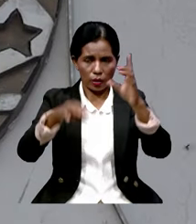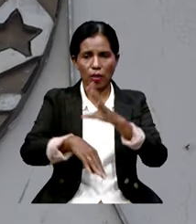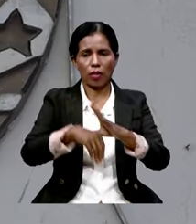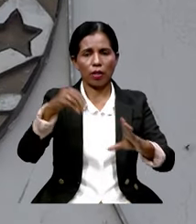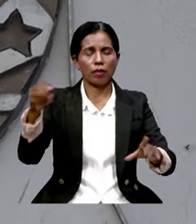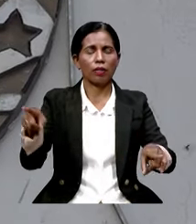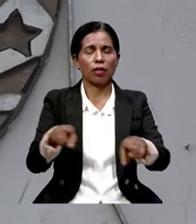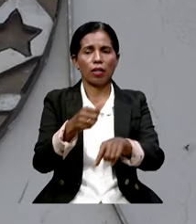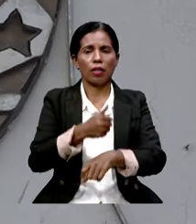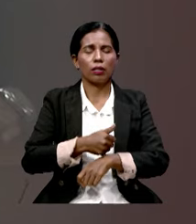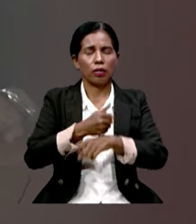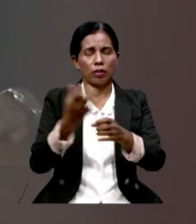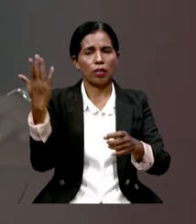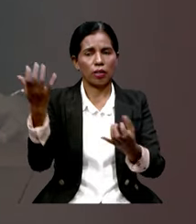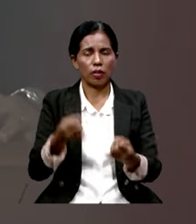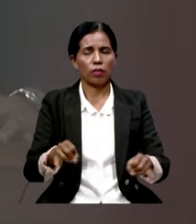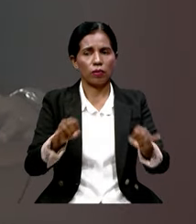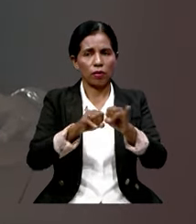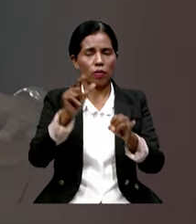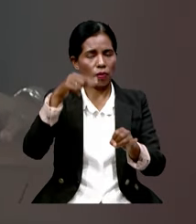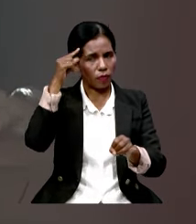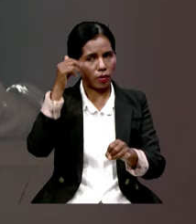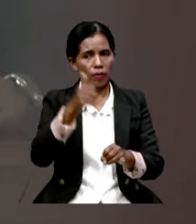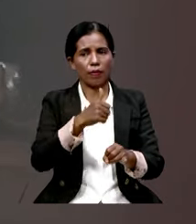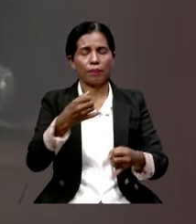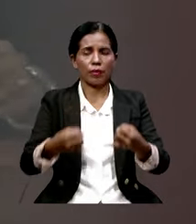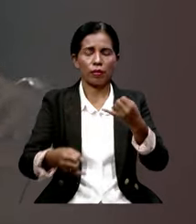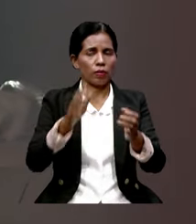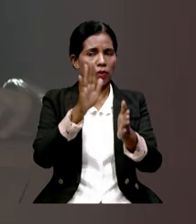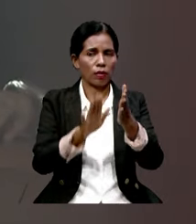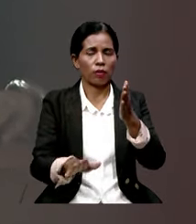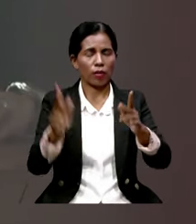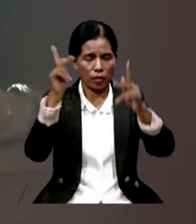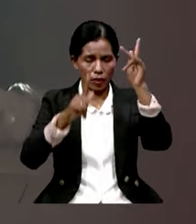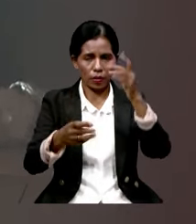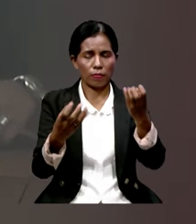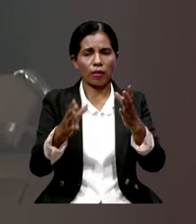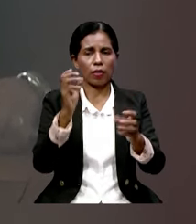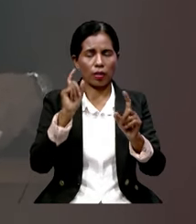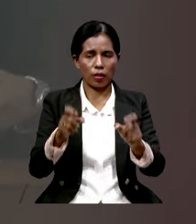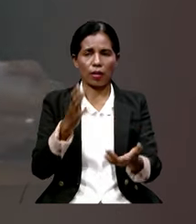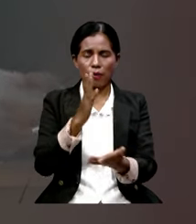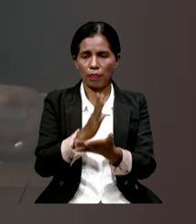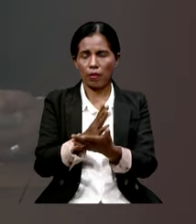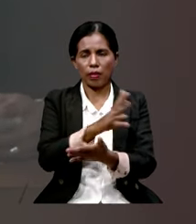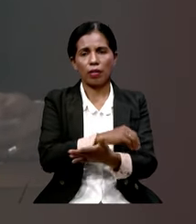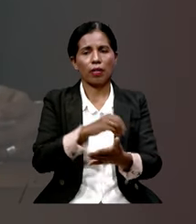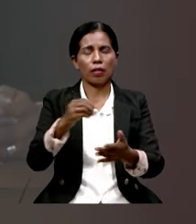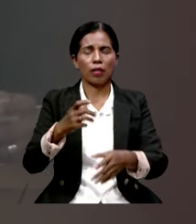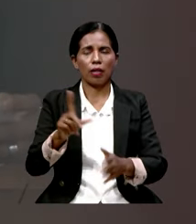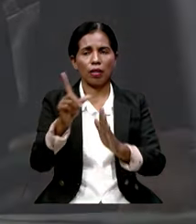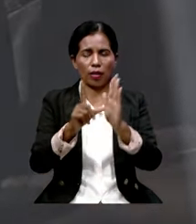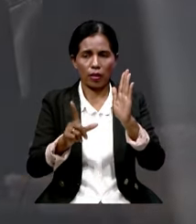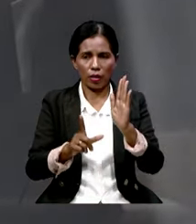sai assessor ia instituição governo balo além de zuis menos caso barak mos tenki pendente tamba ia questão legal balo